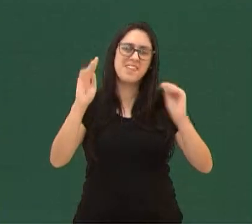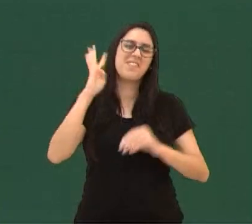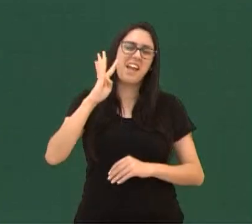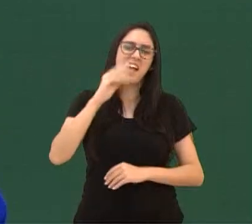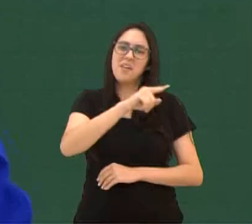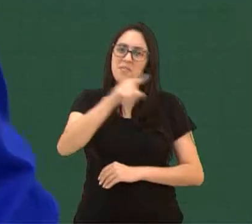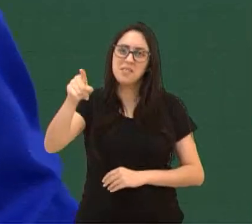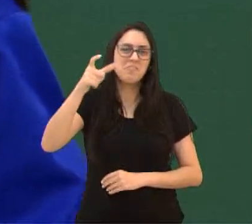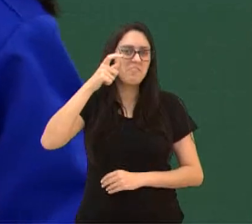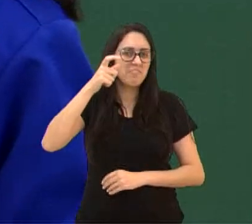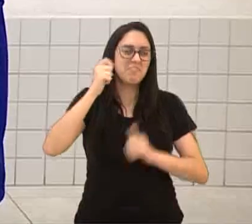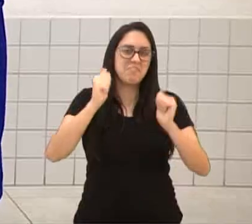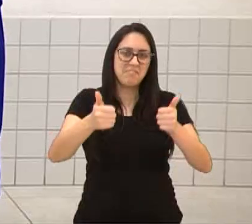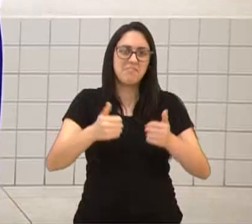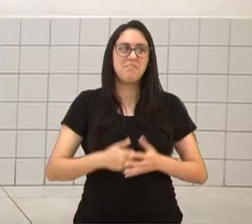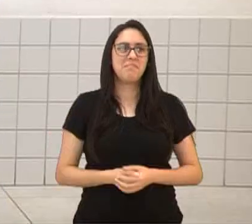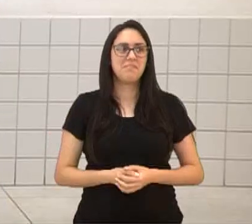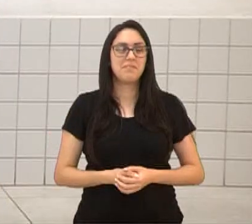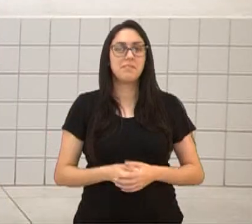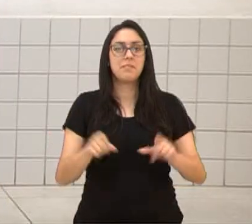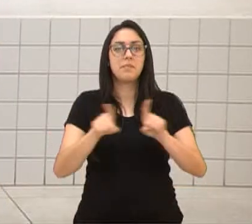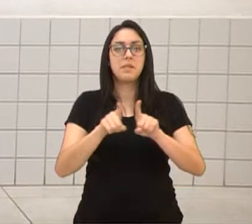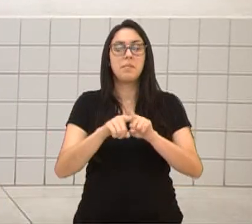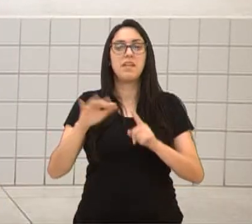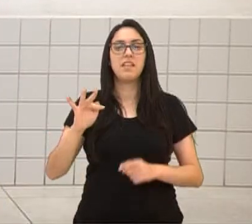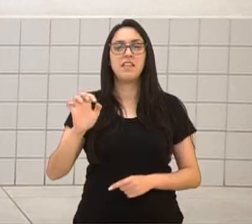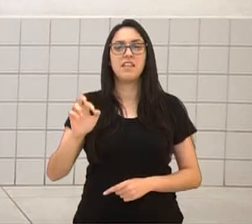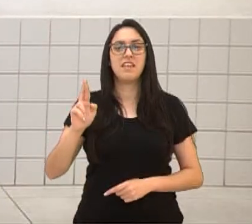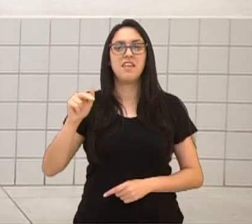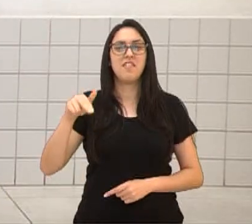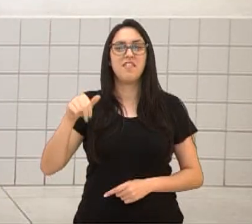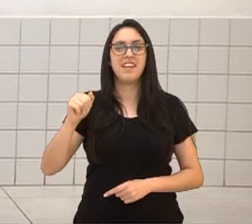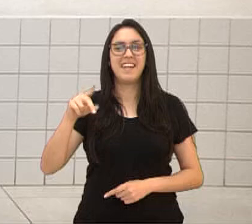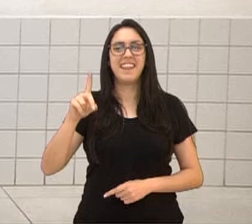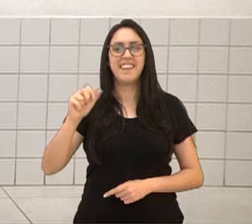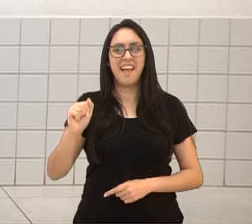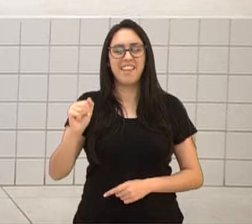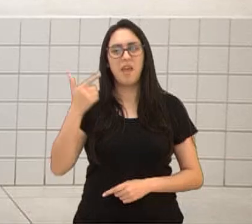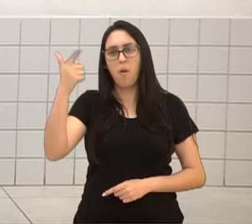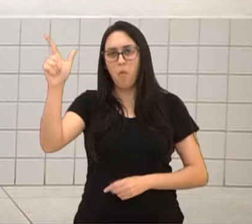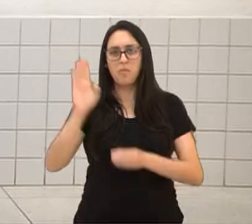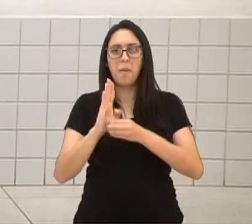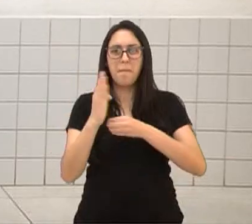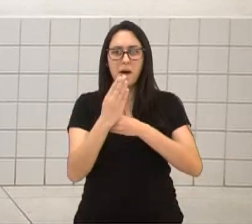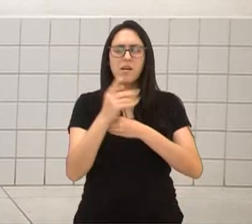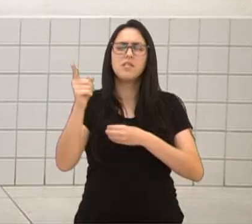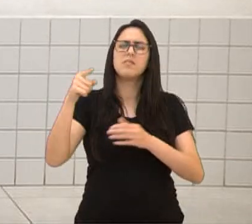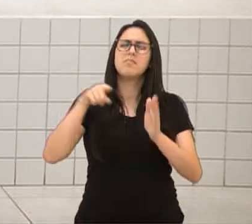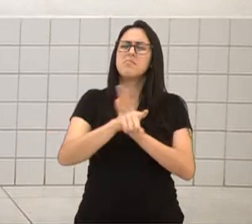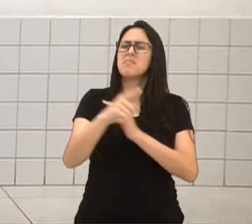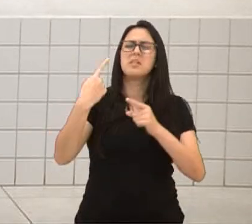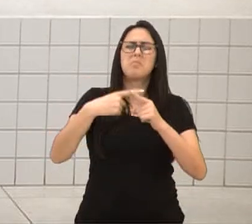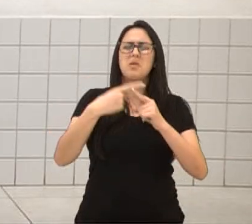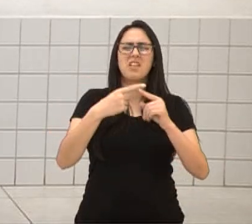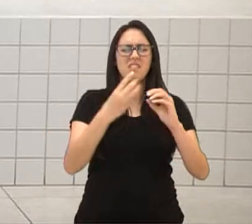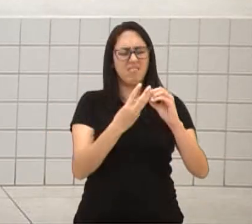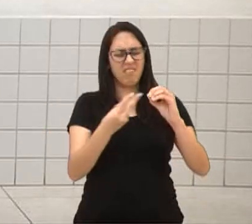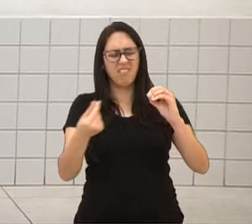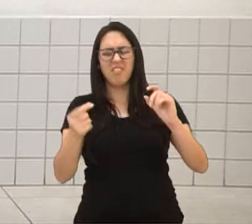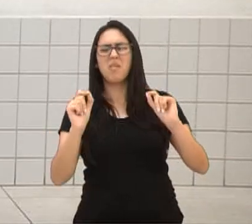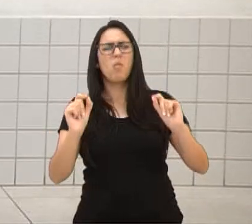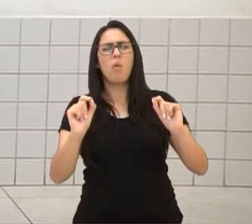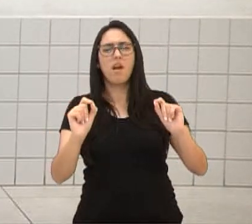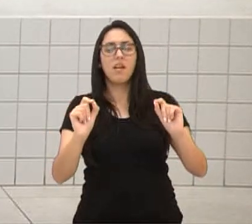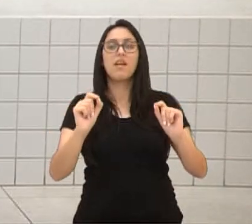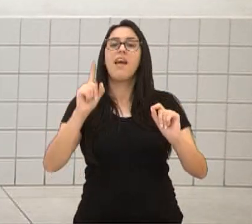estão participando, pessoal. E olha só, a Fernanda, do Tatuquara, ela diz assim, por que o nome oxidação? É justamente por conta da